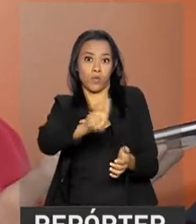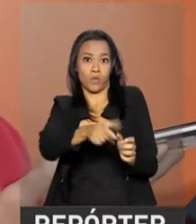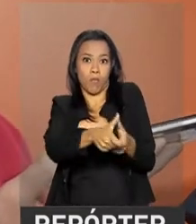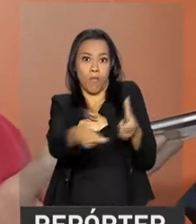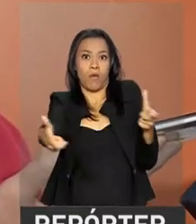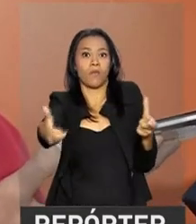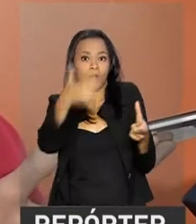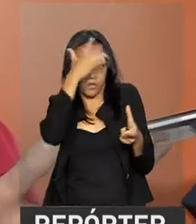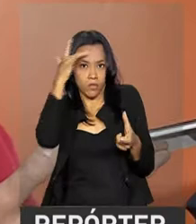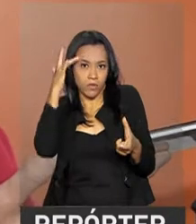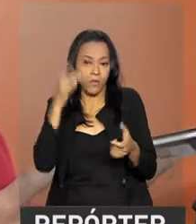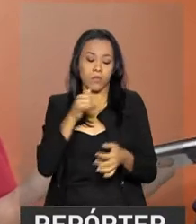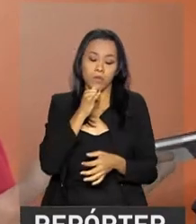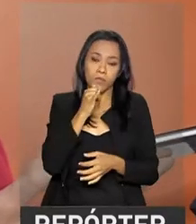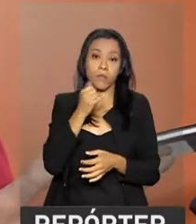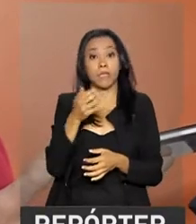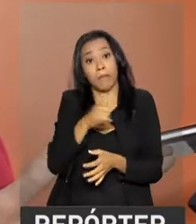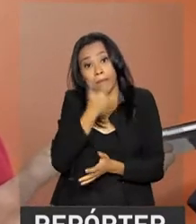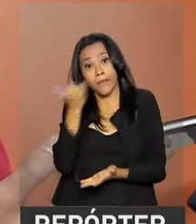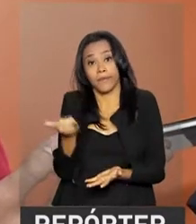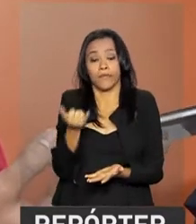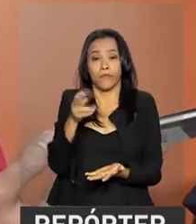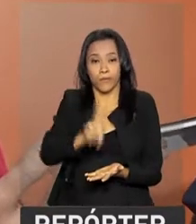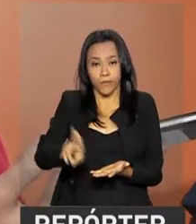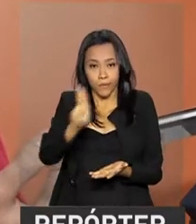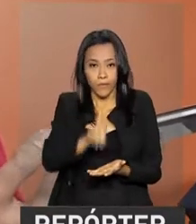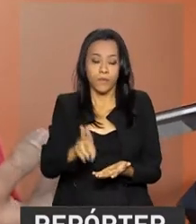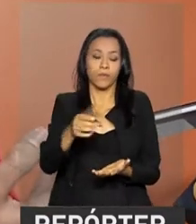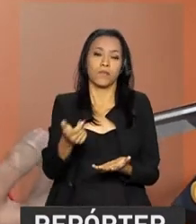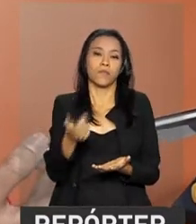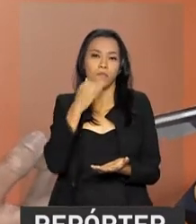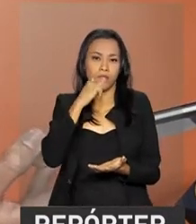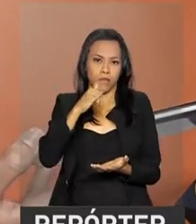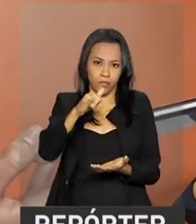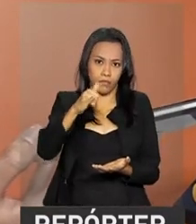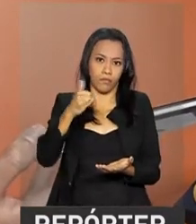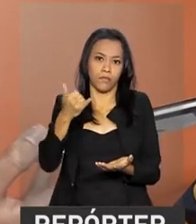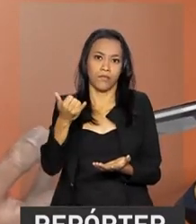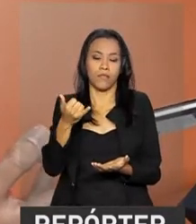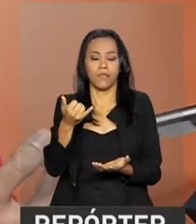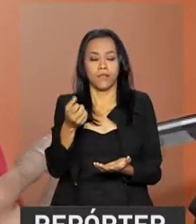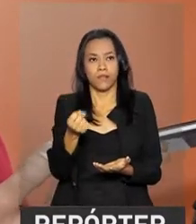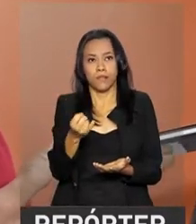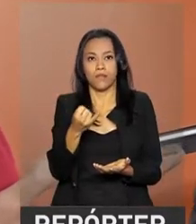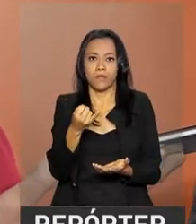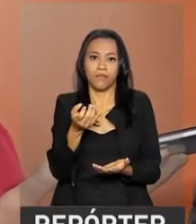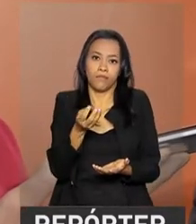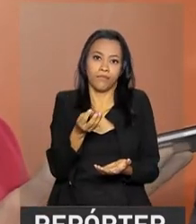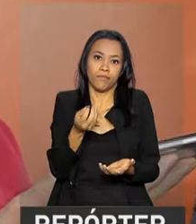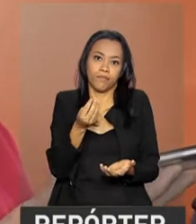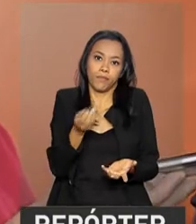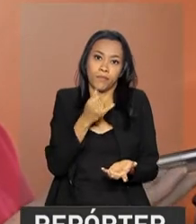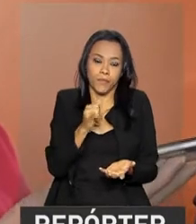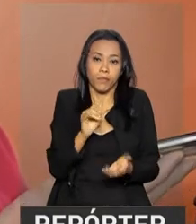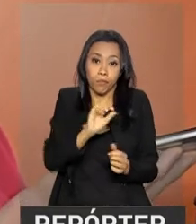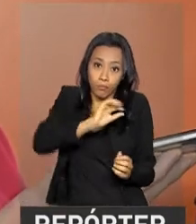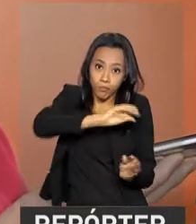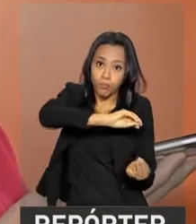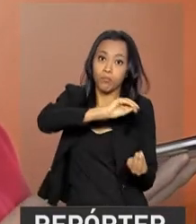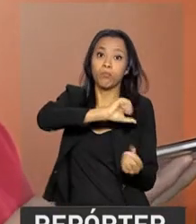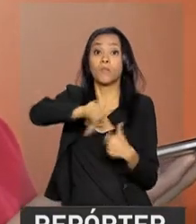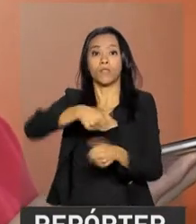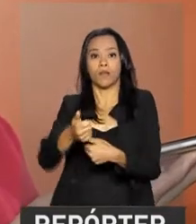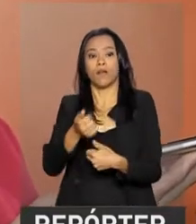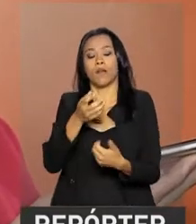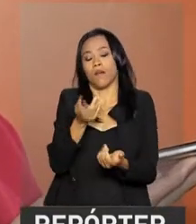dependendo do perfil de consumo dele, do hábito de consumo dele, se ele puder mudar o hábito de consumo, por